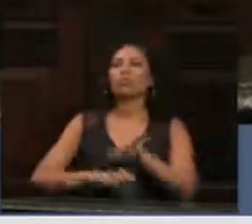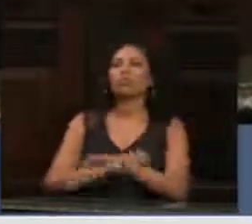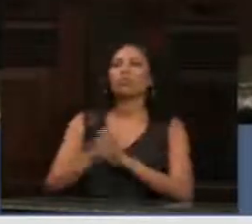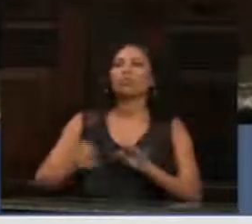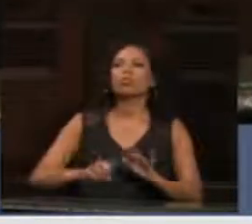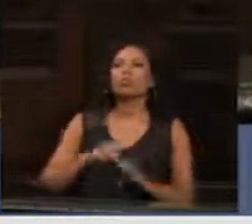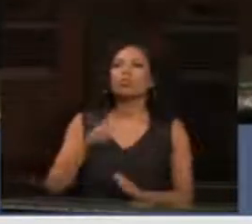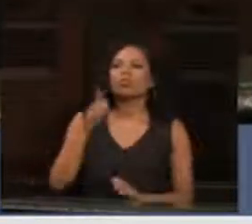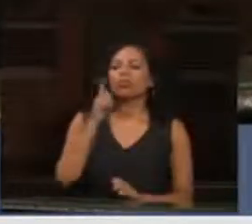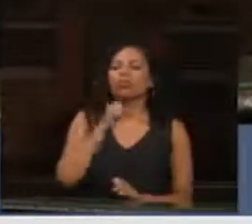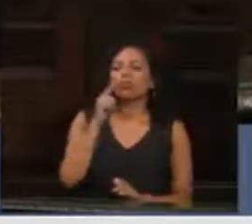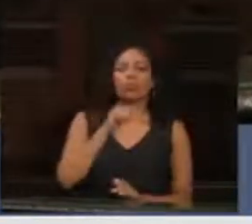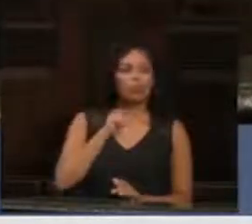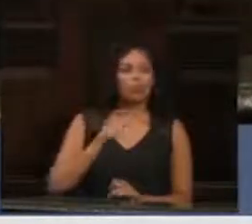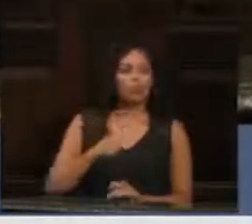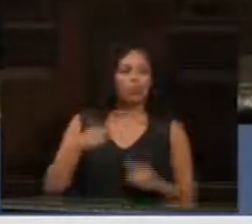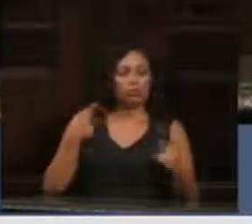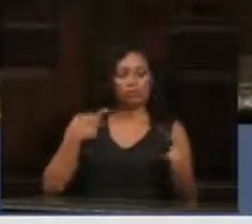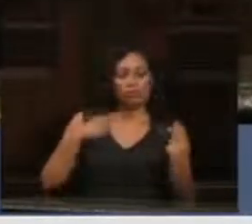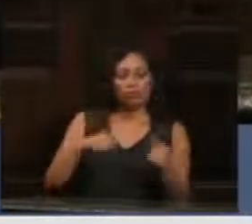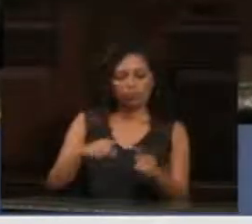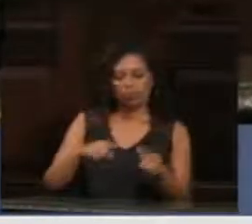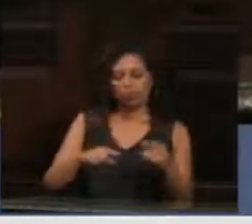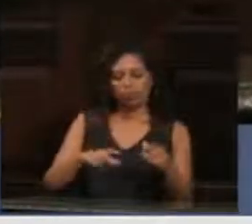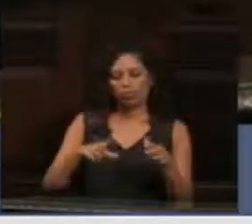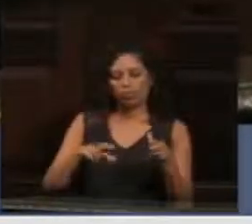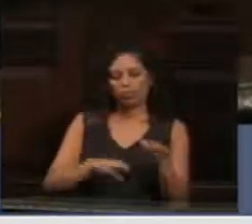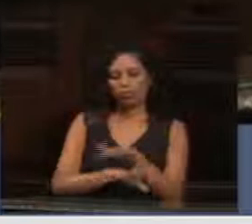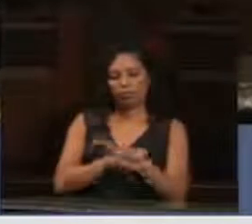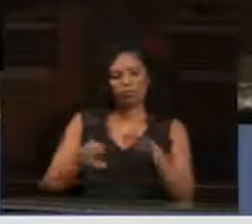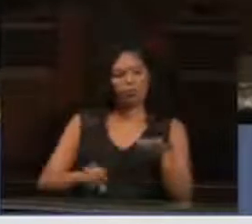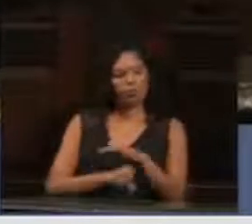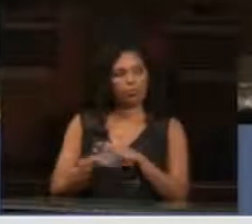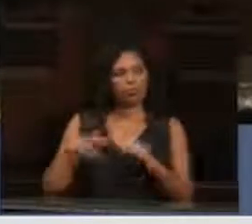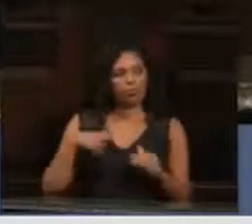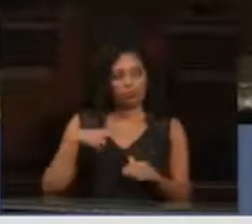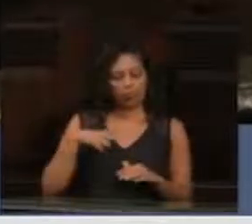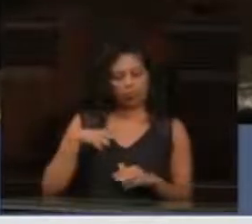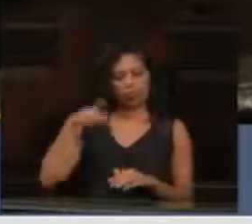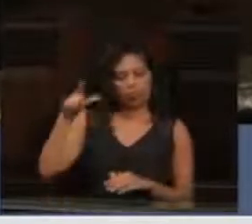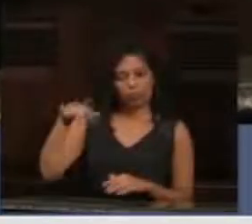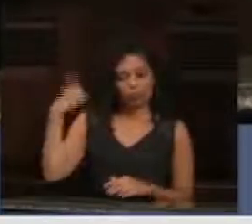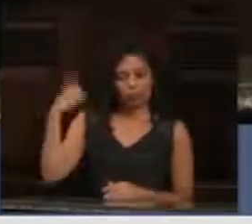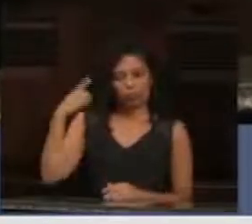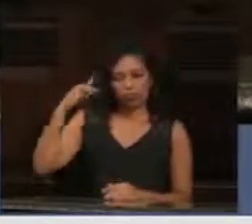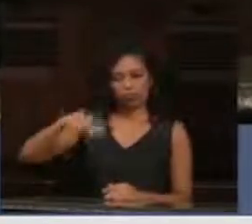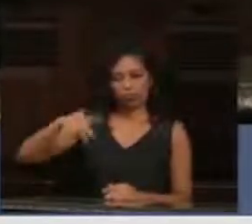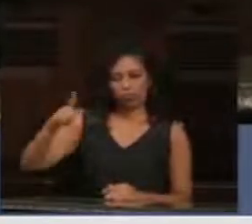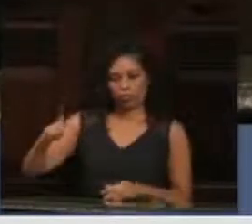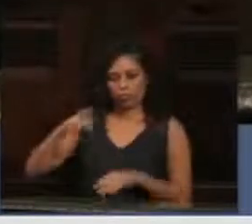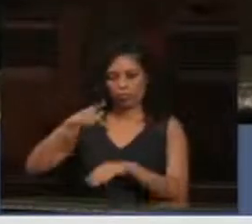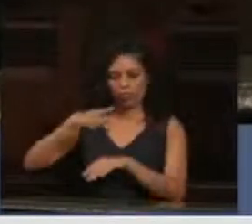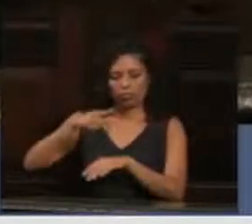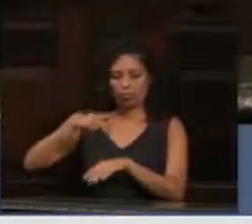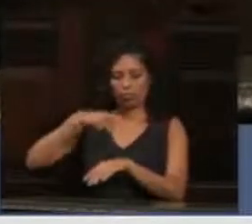se colocado contra a privatização da SEDAI, o deputado Márcio Pacheco assumiu esta tribuna, reafirmando a sua